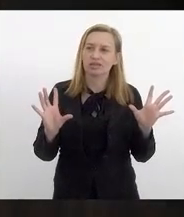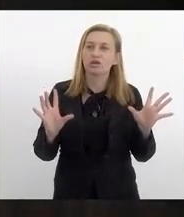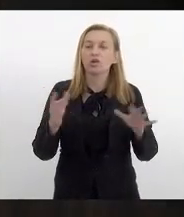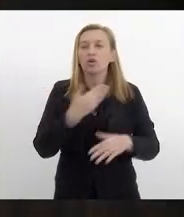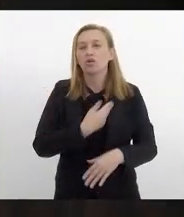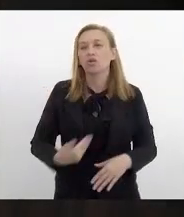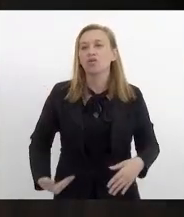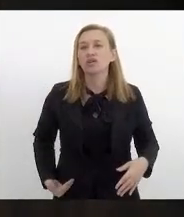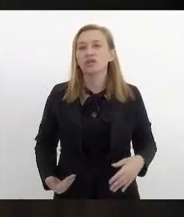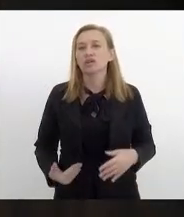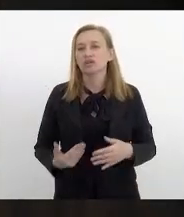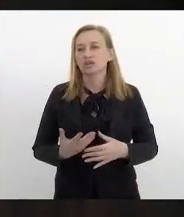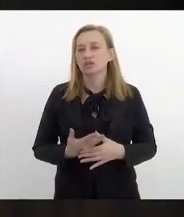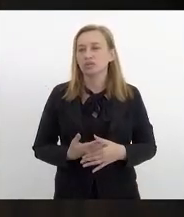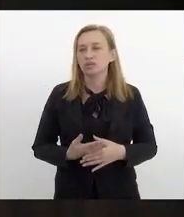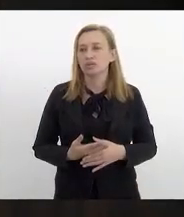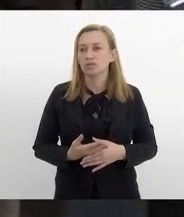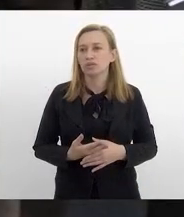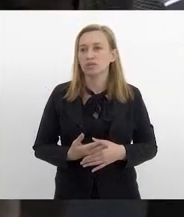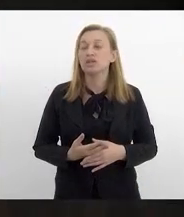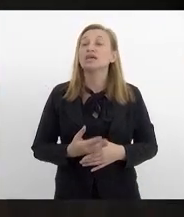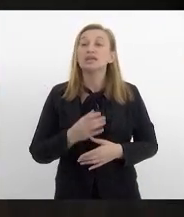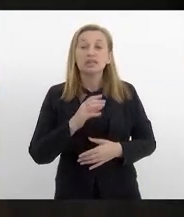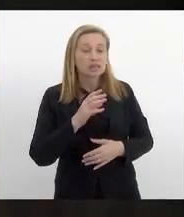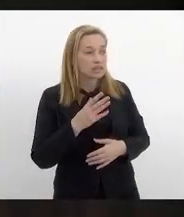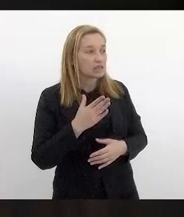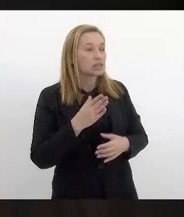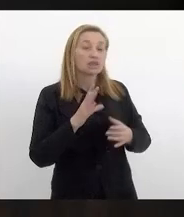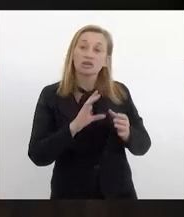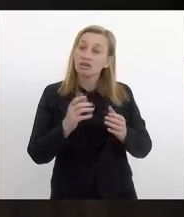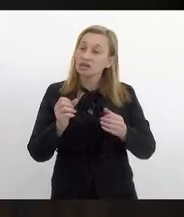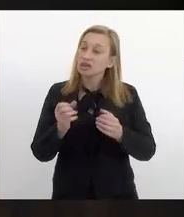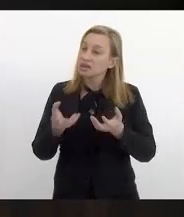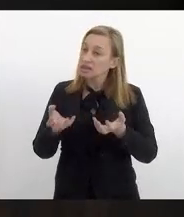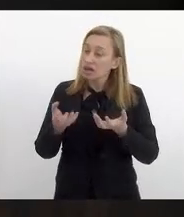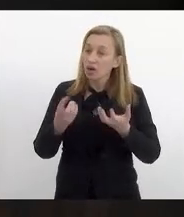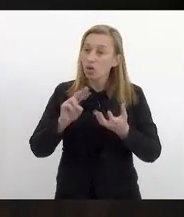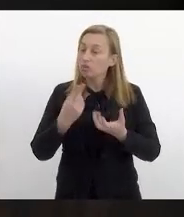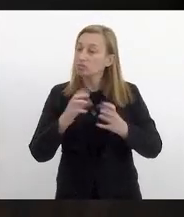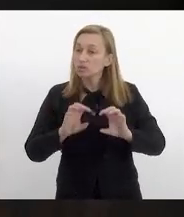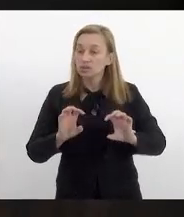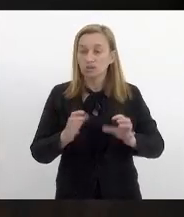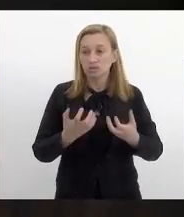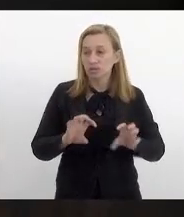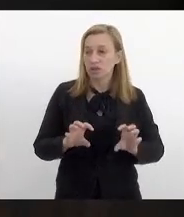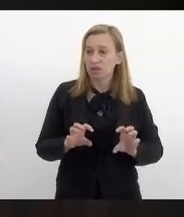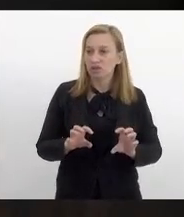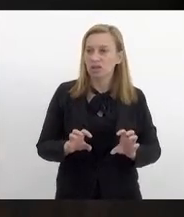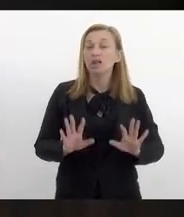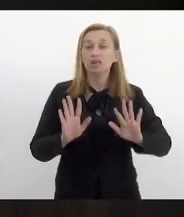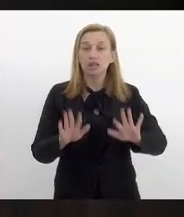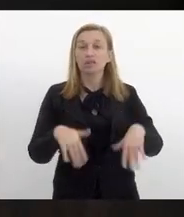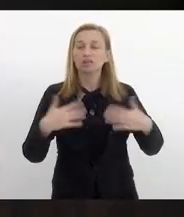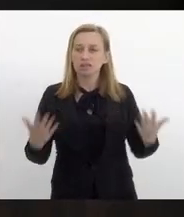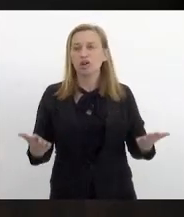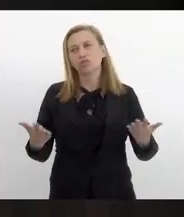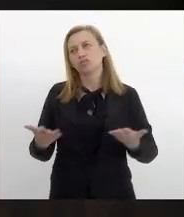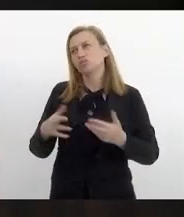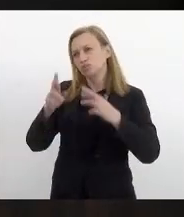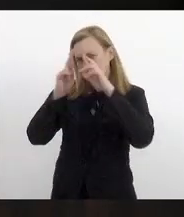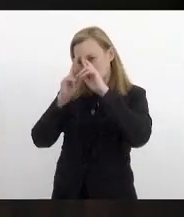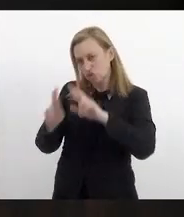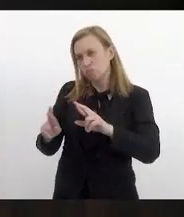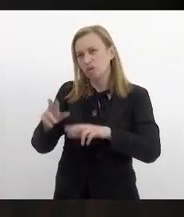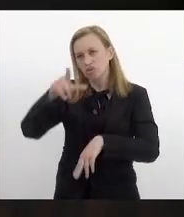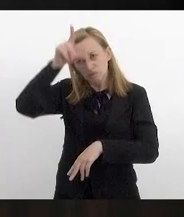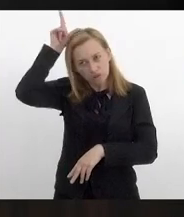governador faz-se eu o sei. Quiser. Tem um compromisso, um acordo de recompor. Então, com todo respeito, Luiz, eu